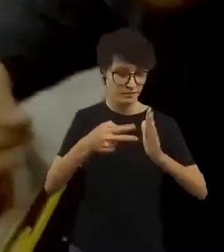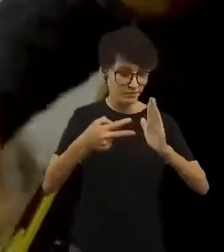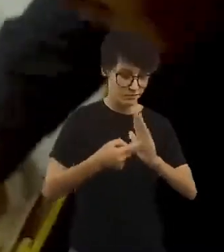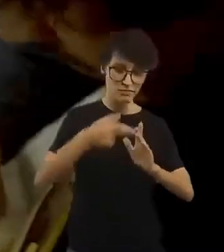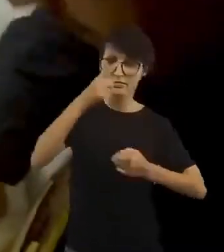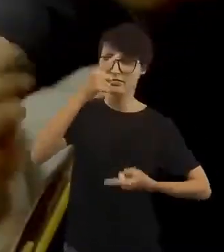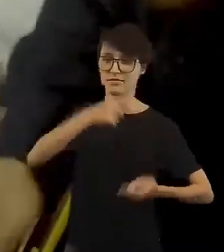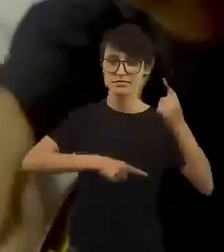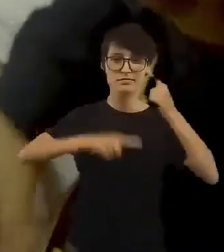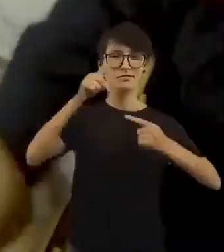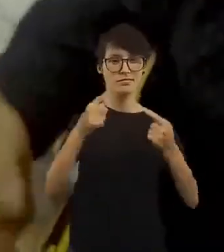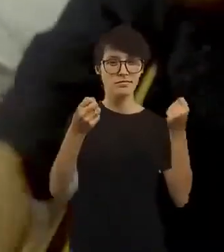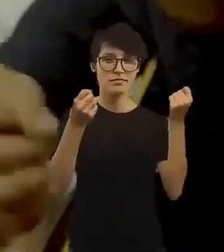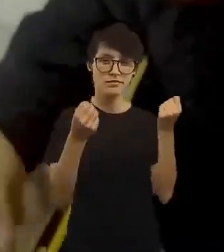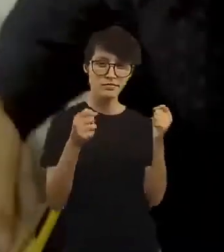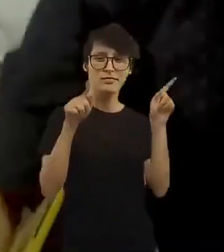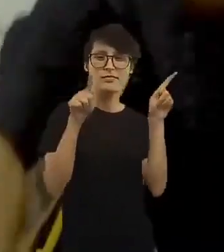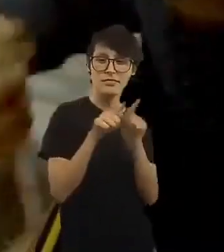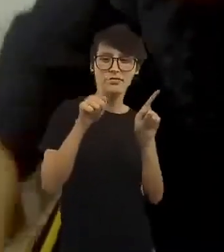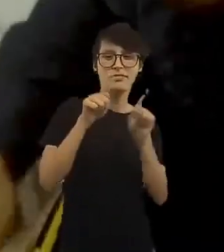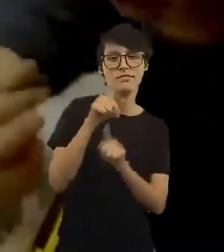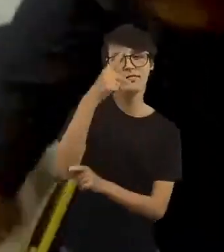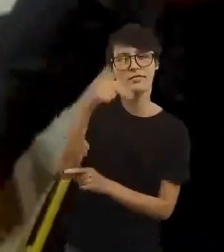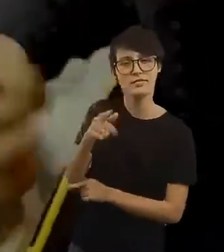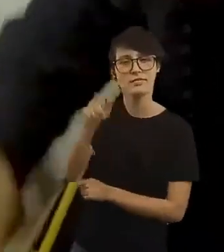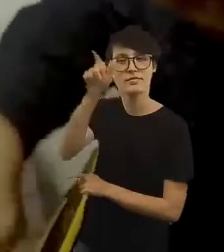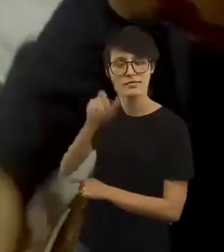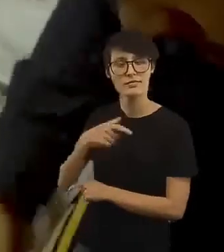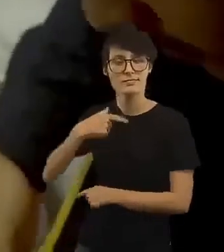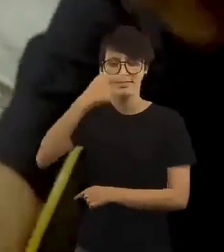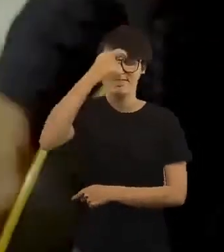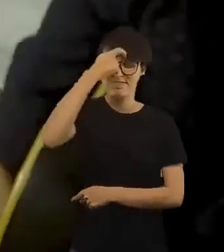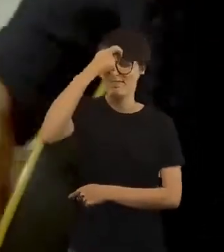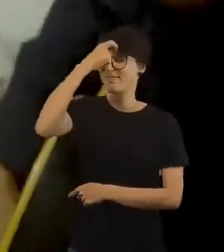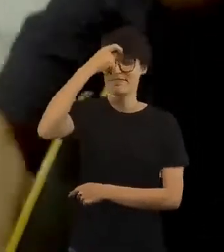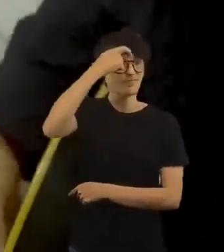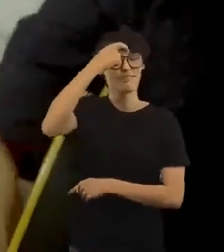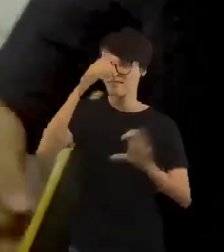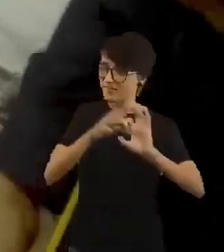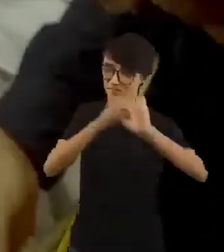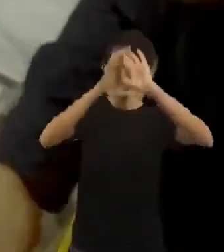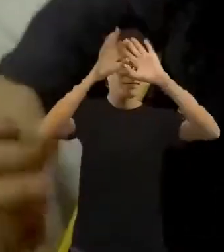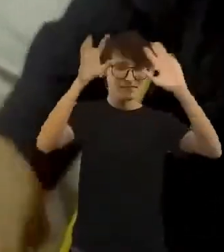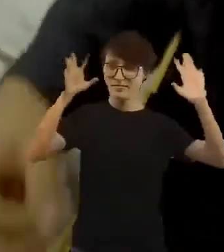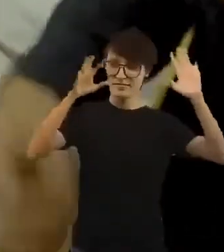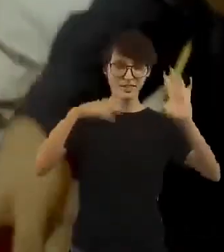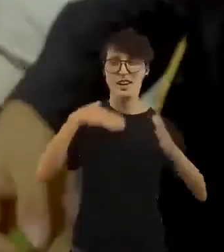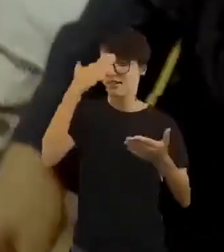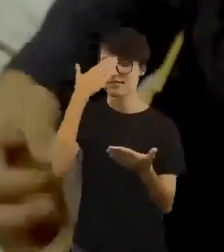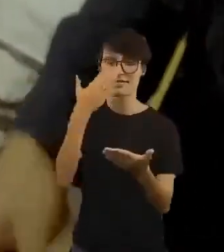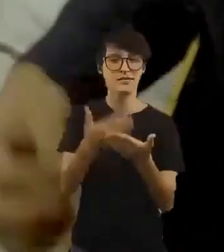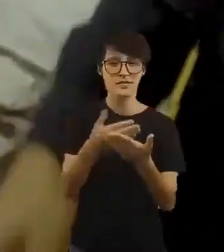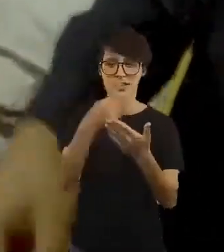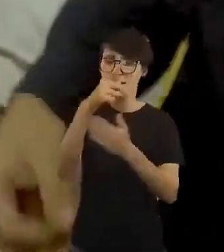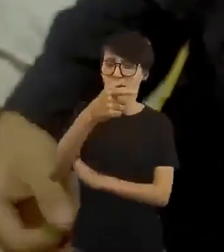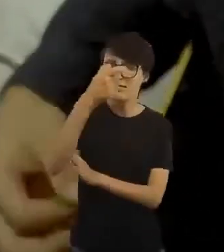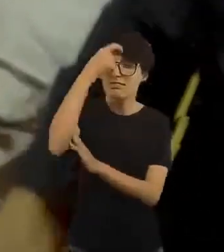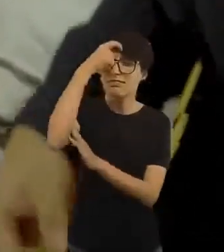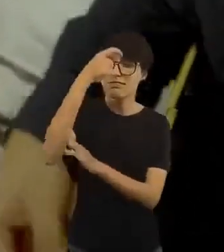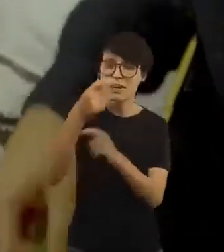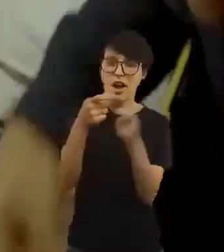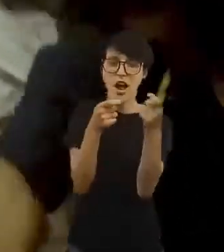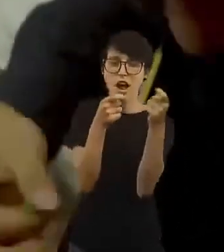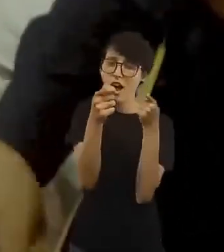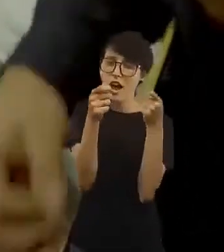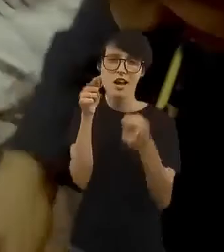revolução. A sua mente é sua própria prisão. Sua mente é sua própria prisão. Sua mente é